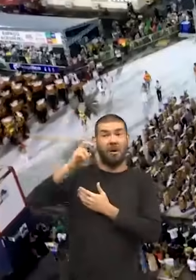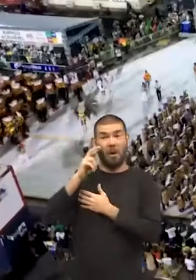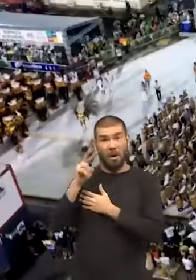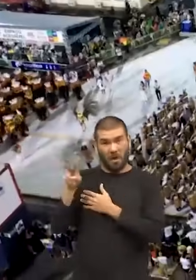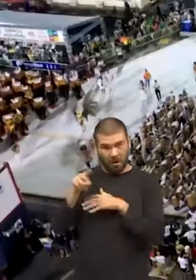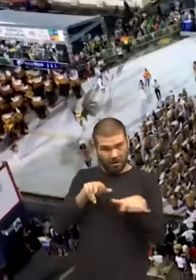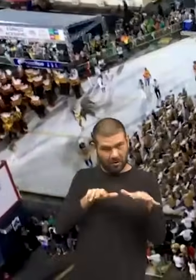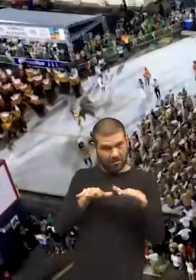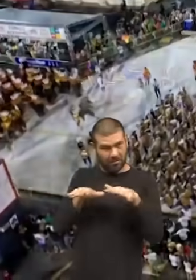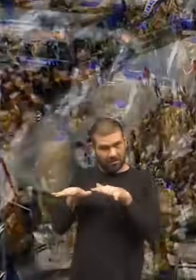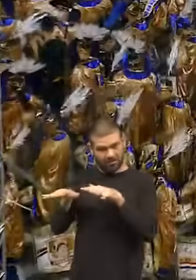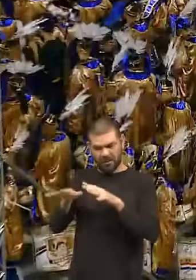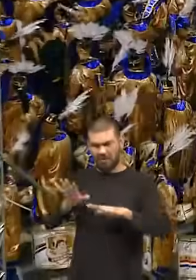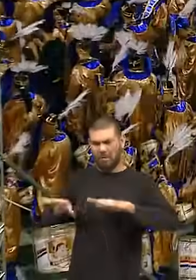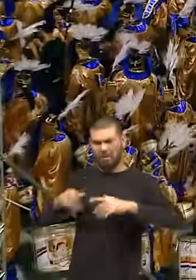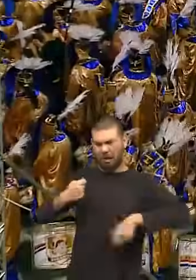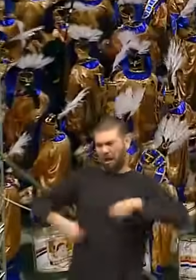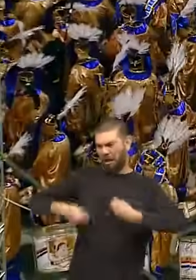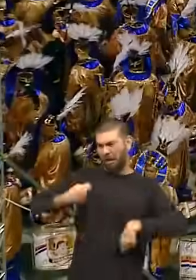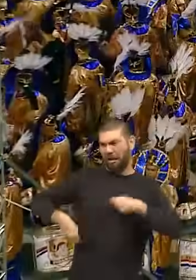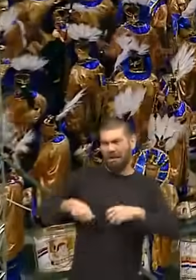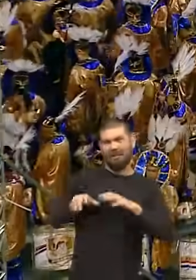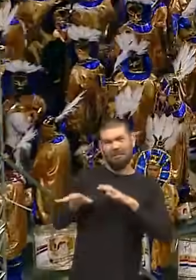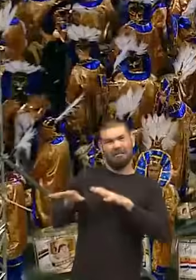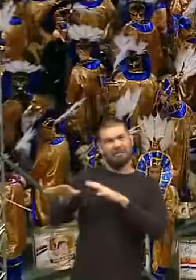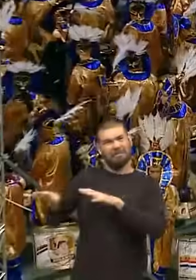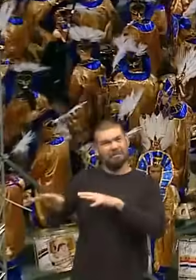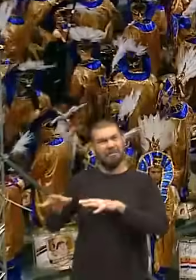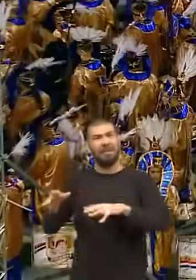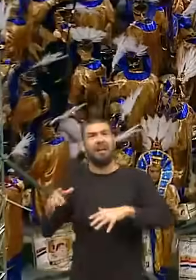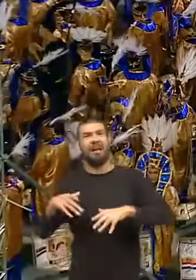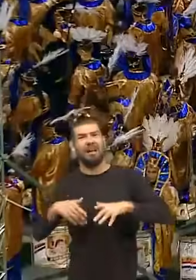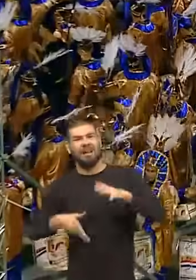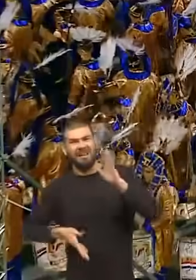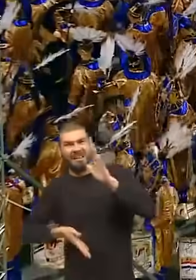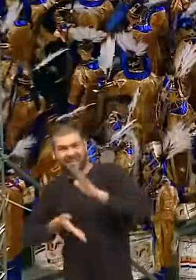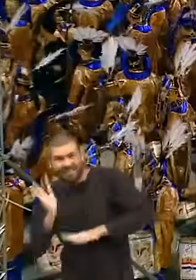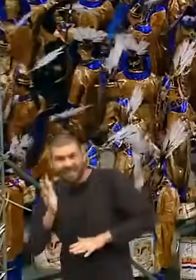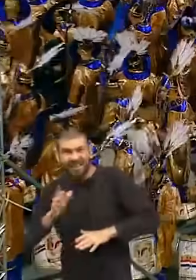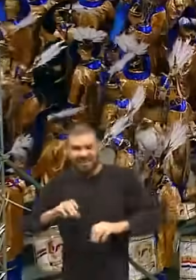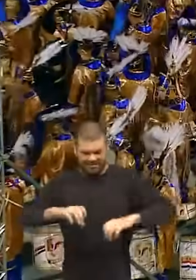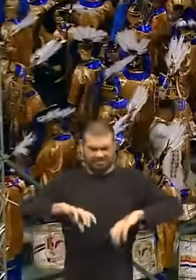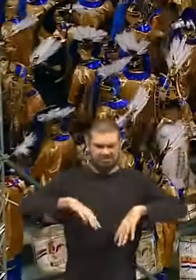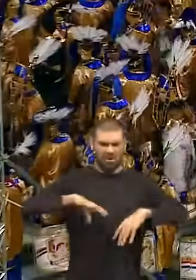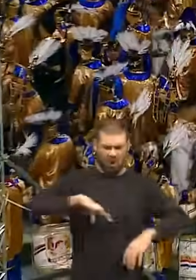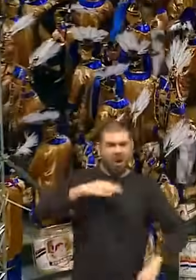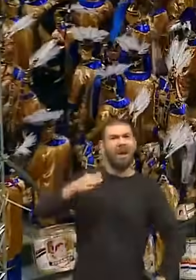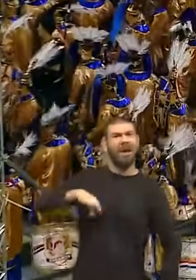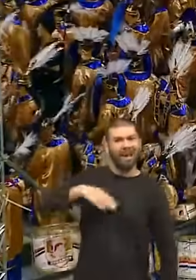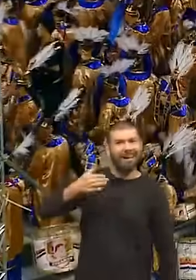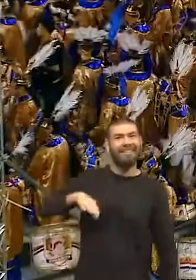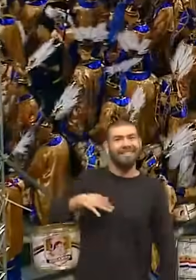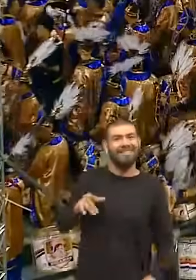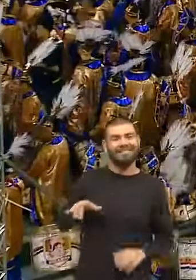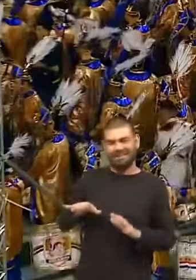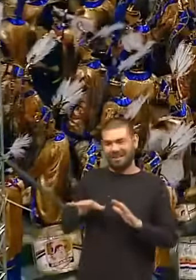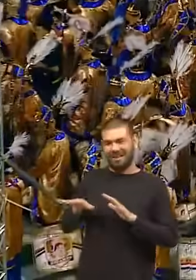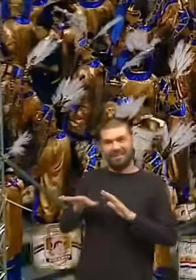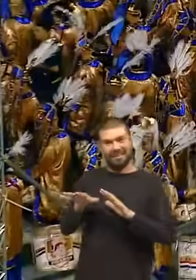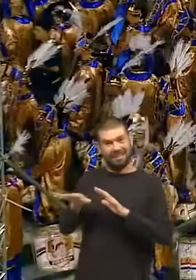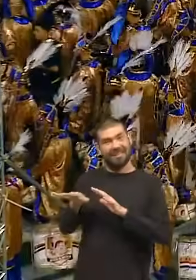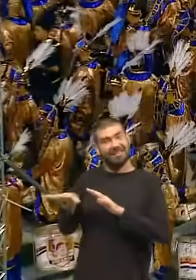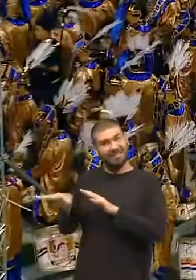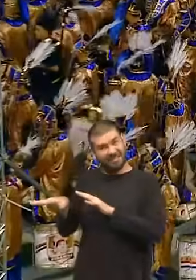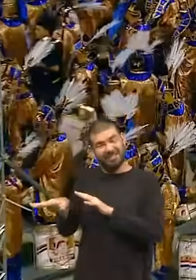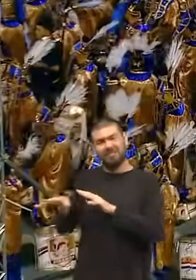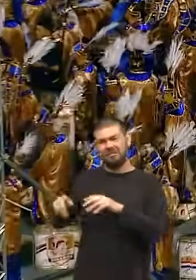Acompanha a bateria da Andanças de Ciganos, a bateria Vai ou Racha, entrando agora no recuo da bateria. Um momento muito